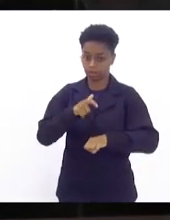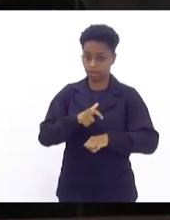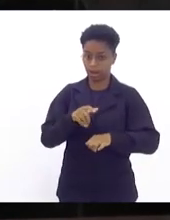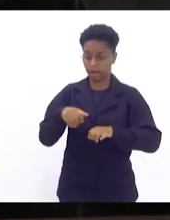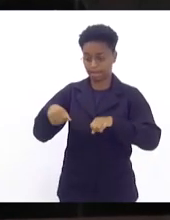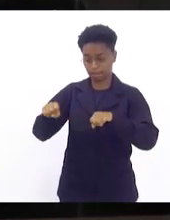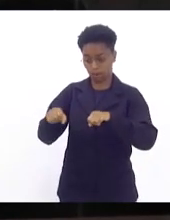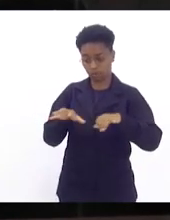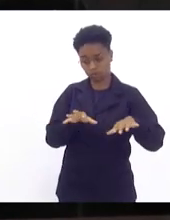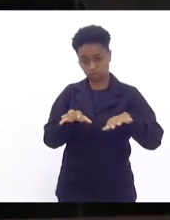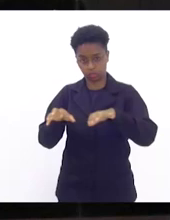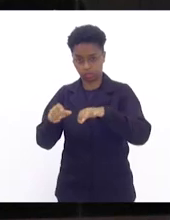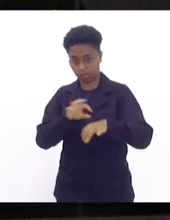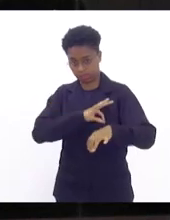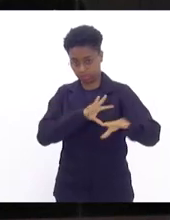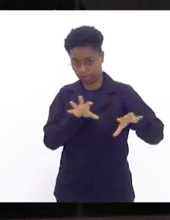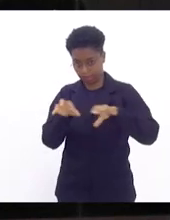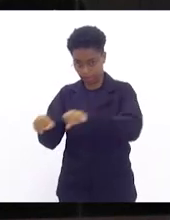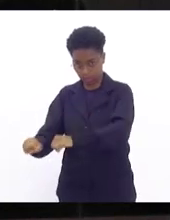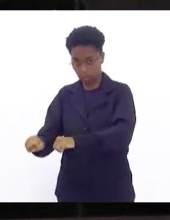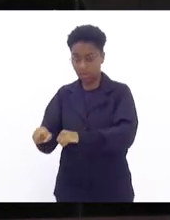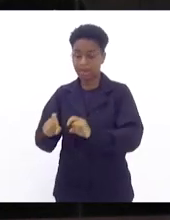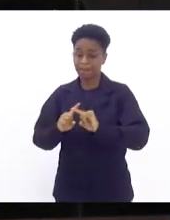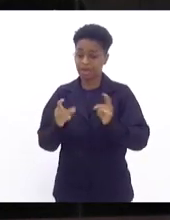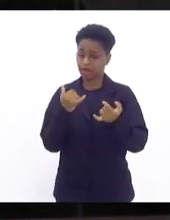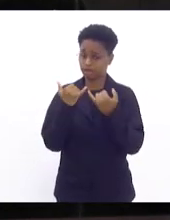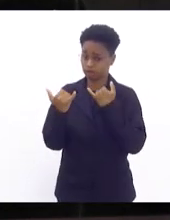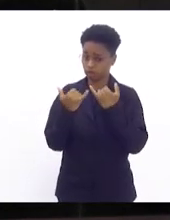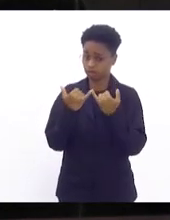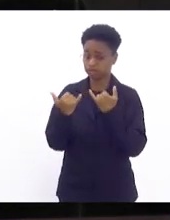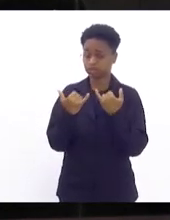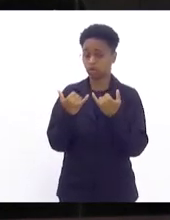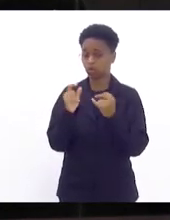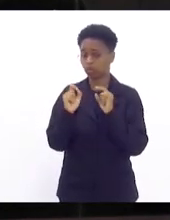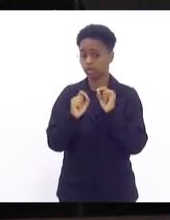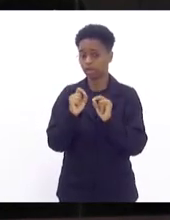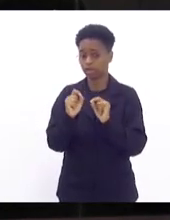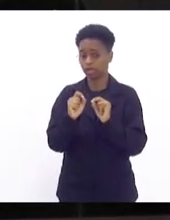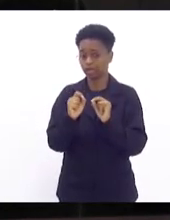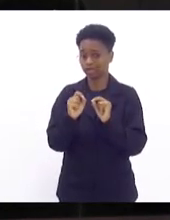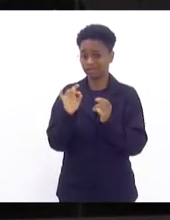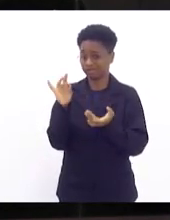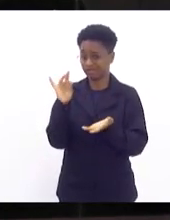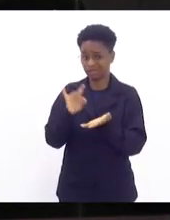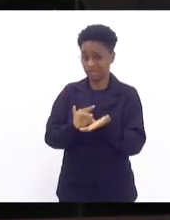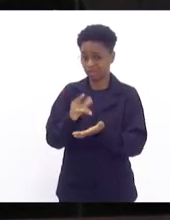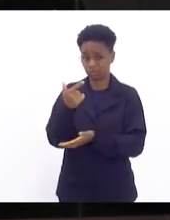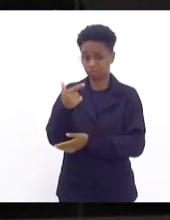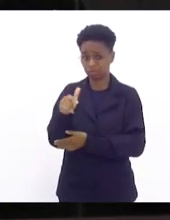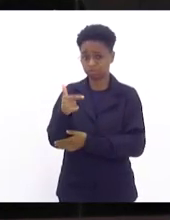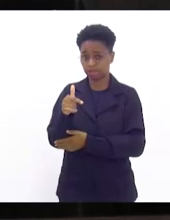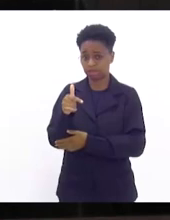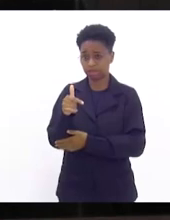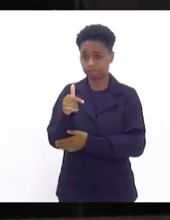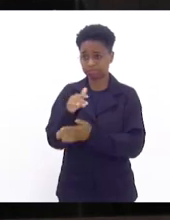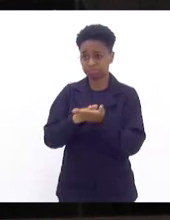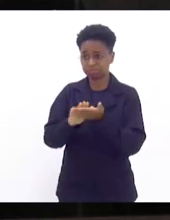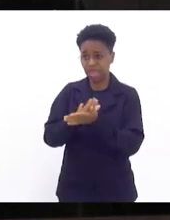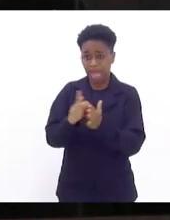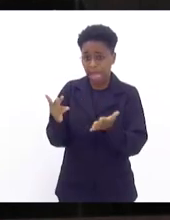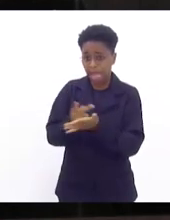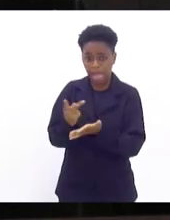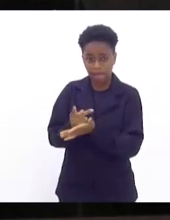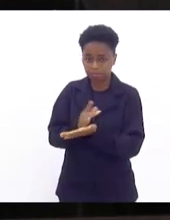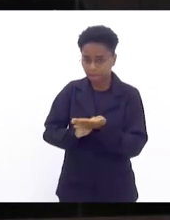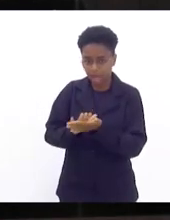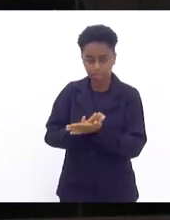apreendida, mesmo sem, né, com as informações que nos chegaram, mesmo sem o fato, sem ter nenhuma irregularidade na sua